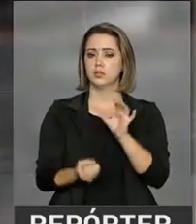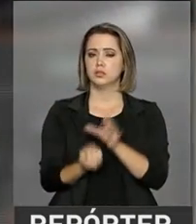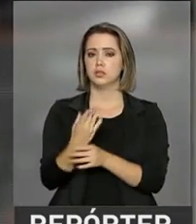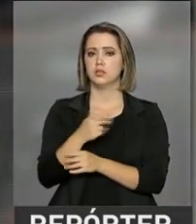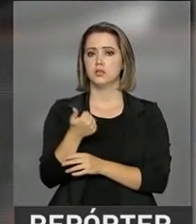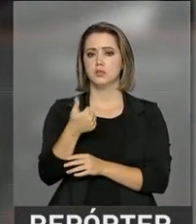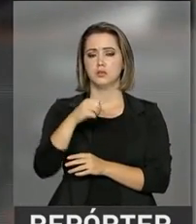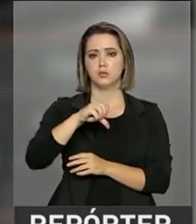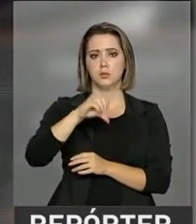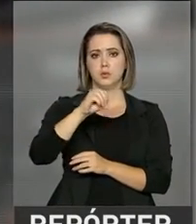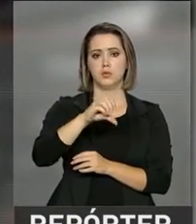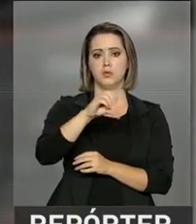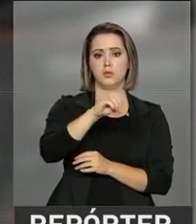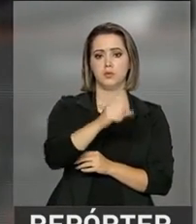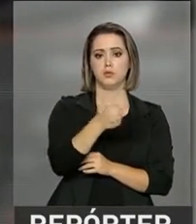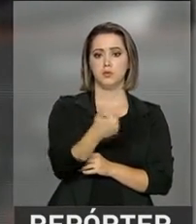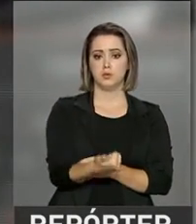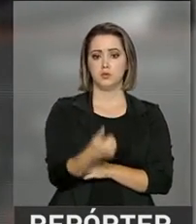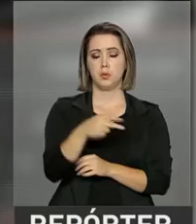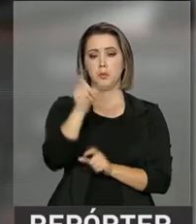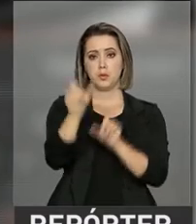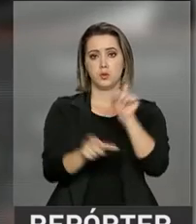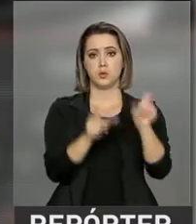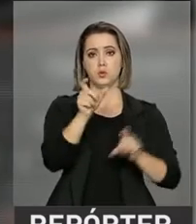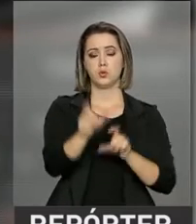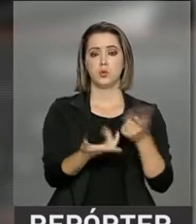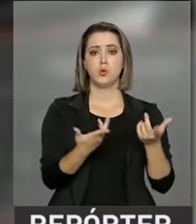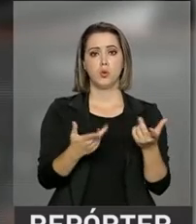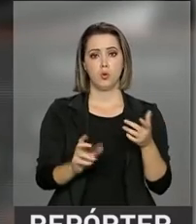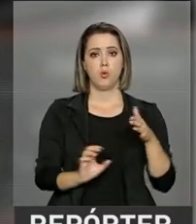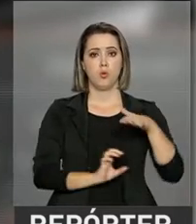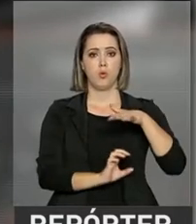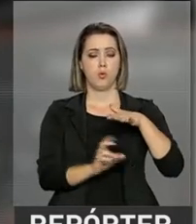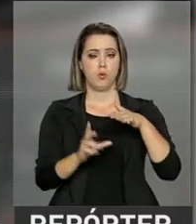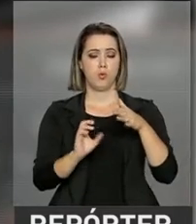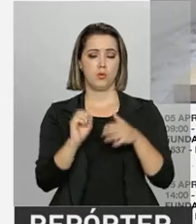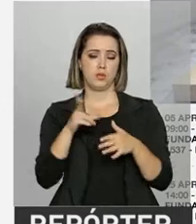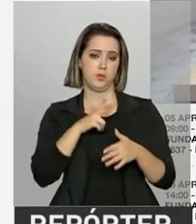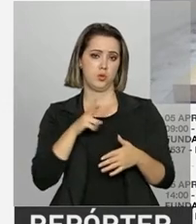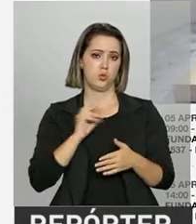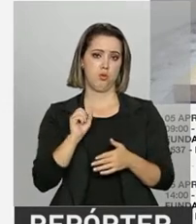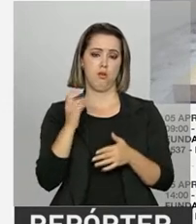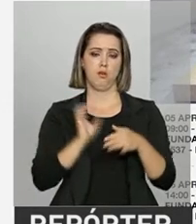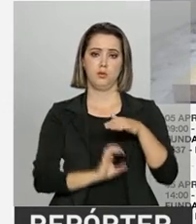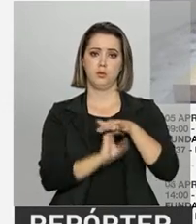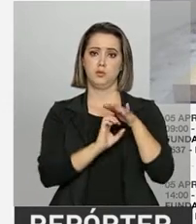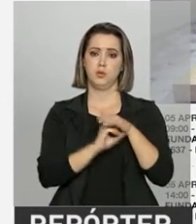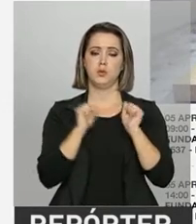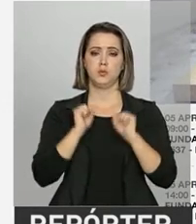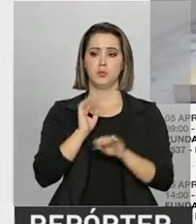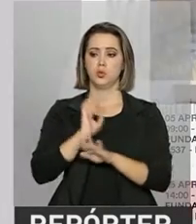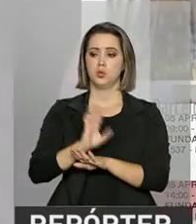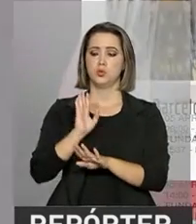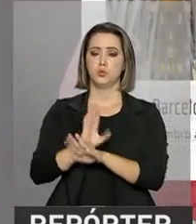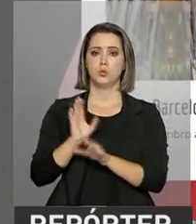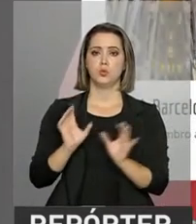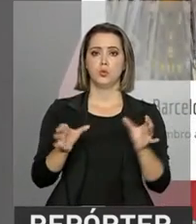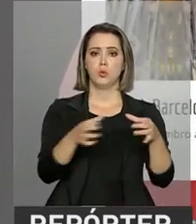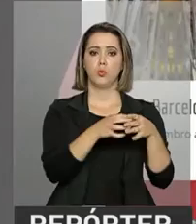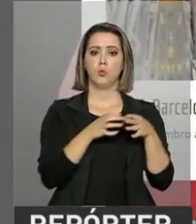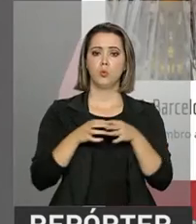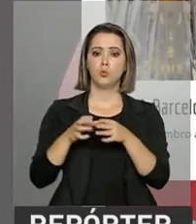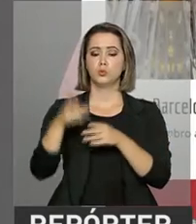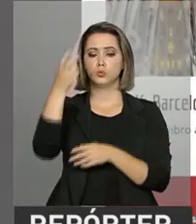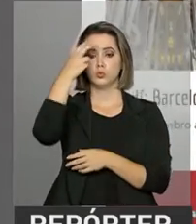1991 com ela pessoas físicas ou jurídicas podem apoiar projetos culturais selecionados pelo governo